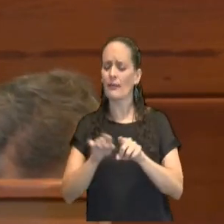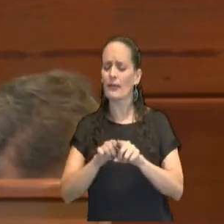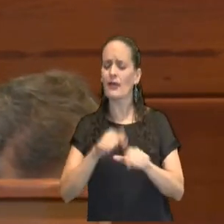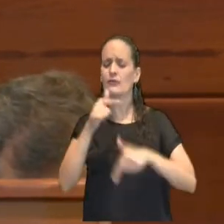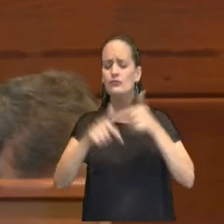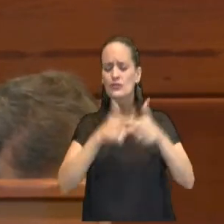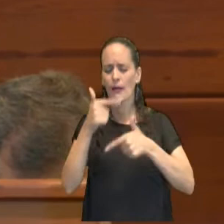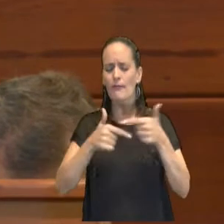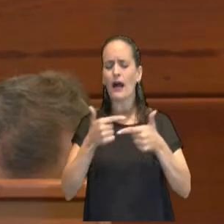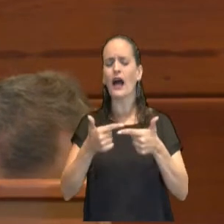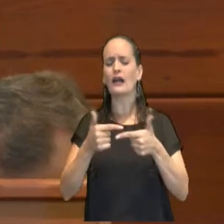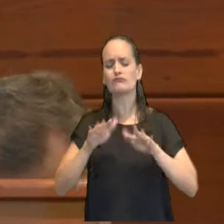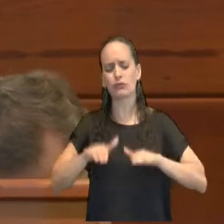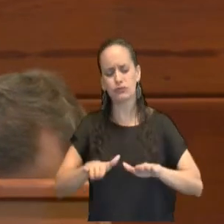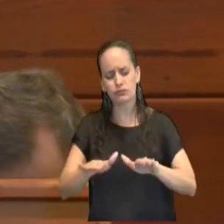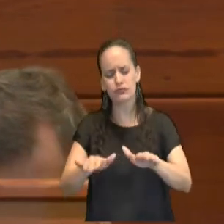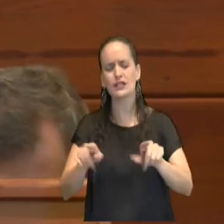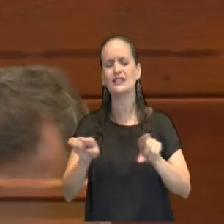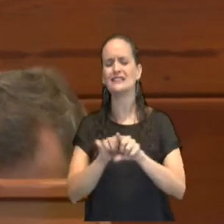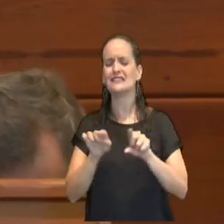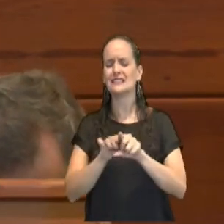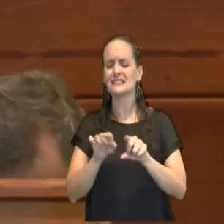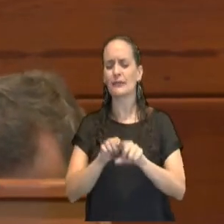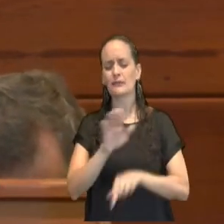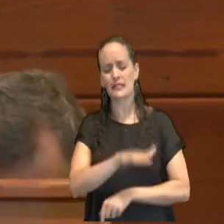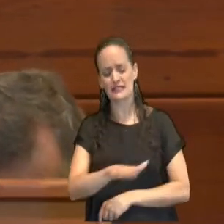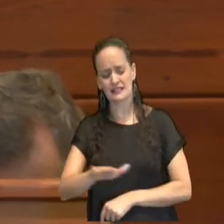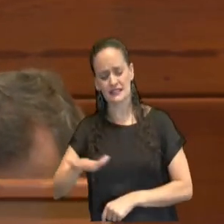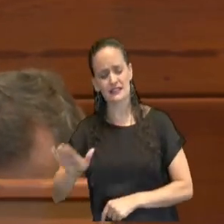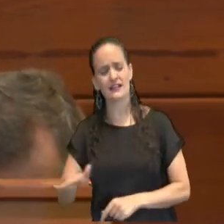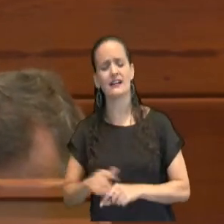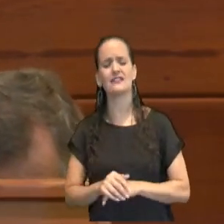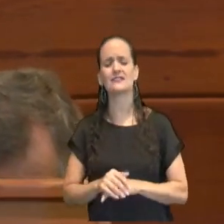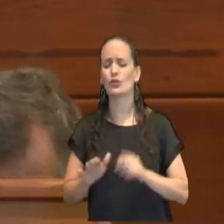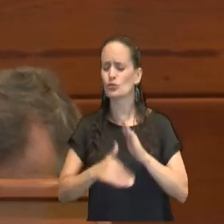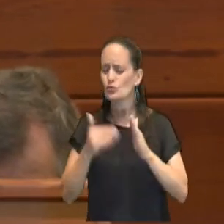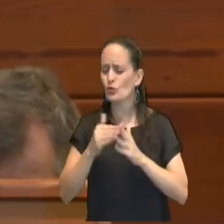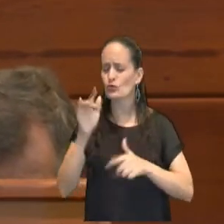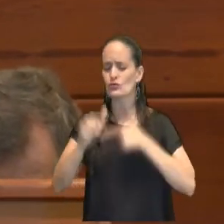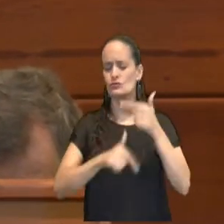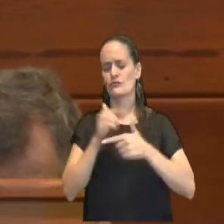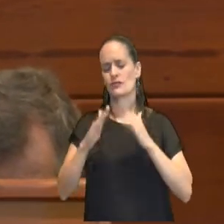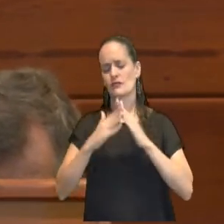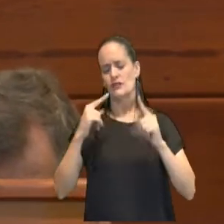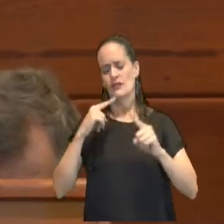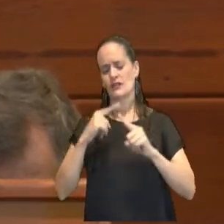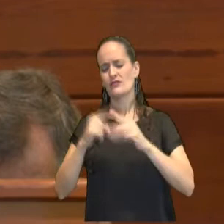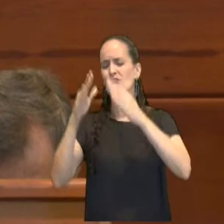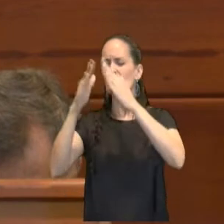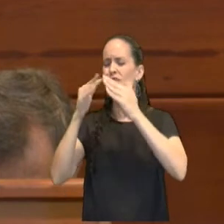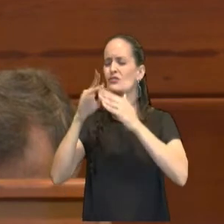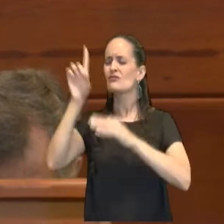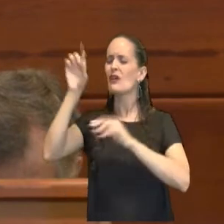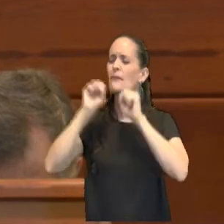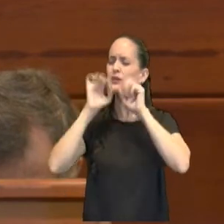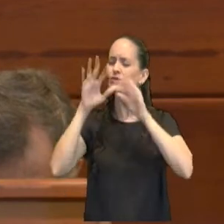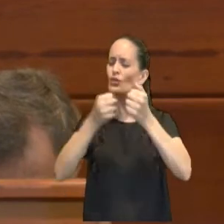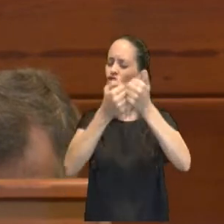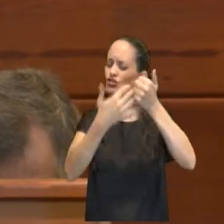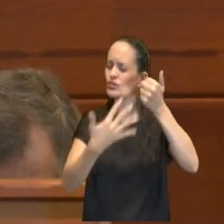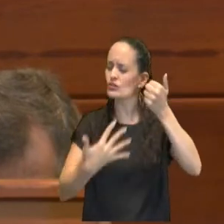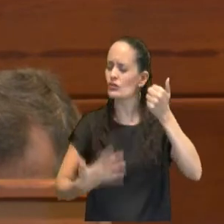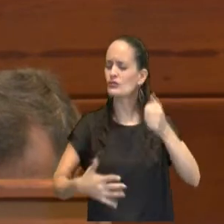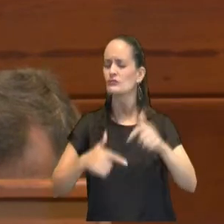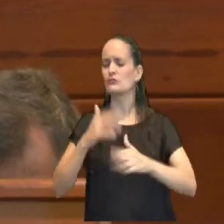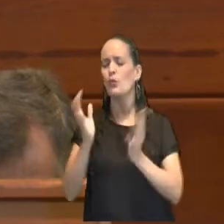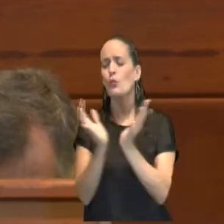pelo Ministério Crescer, pelo trabalho que a juventude tem realizado, Senhor. Nós queremos clamar pela diretoria da Tua igreja, pelo